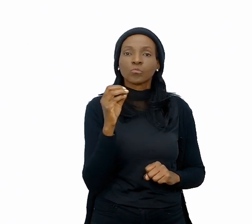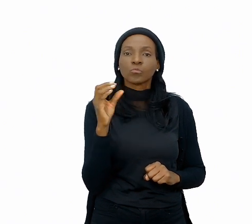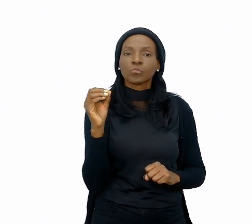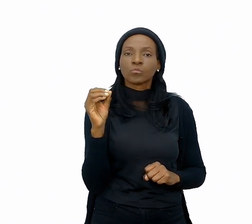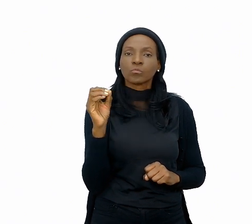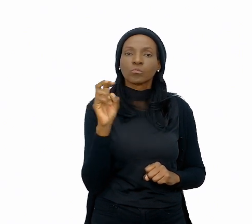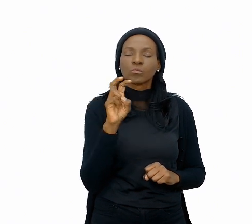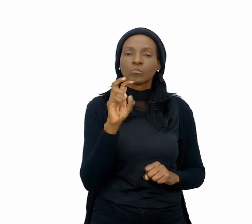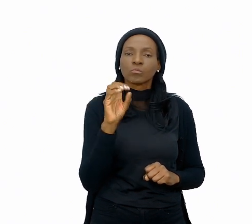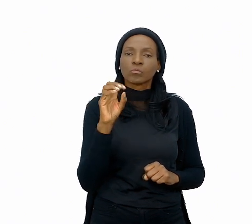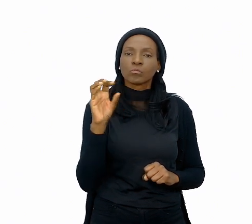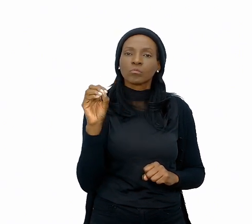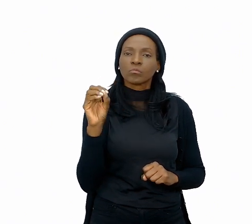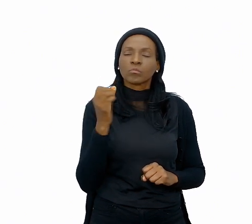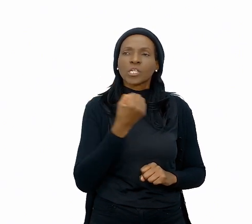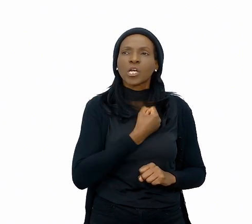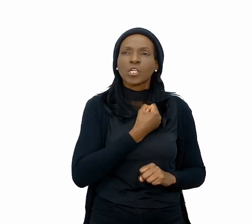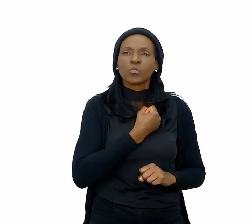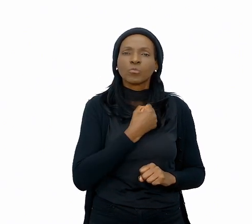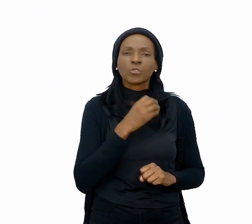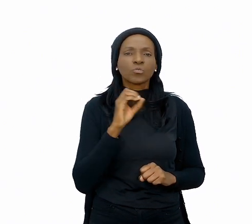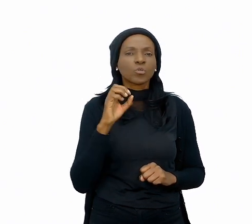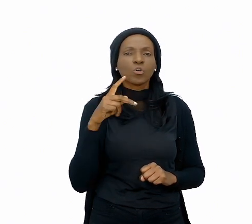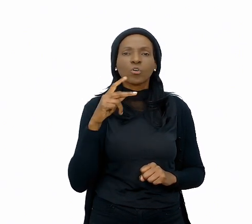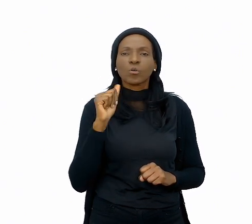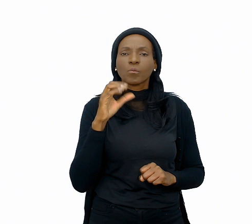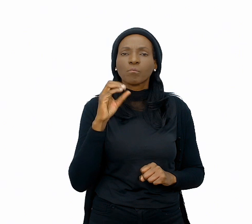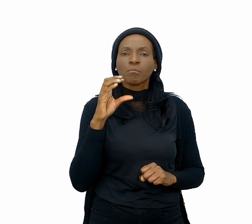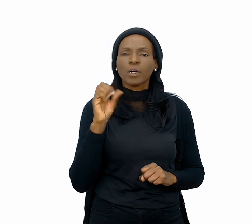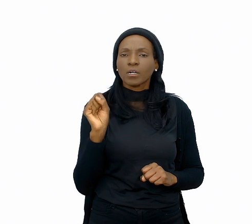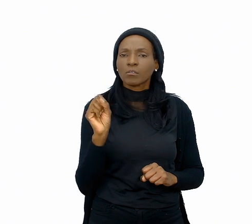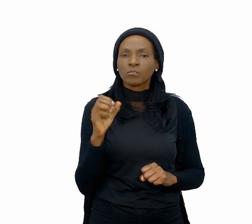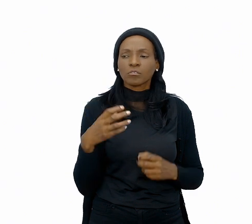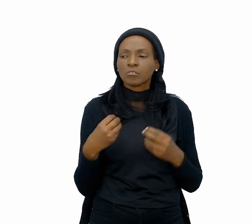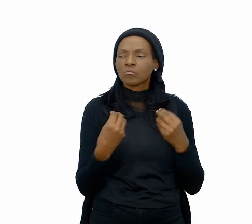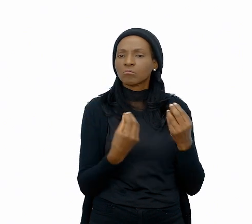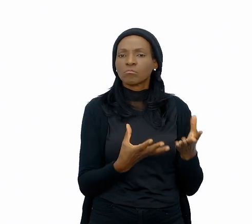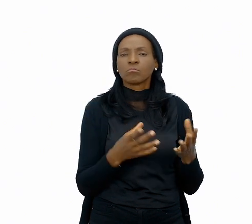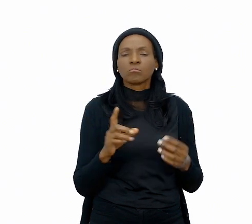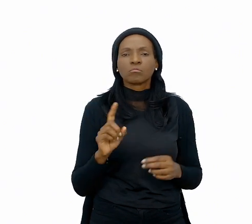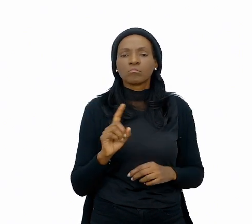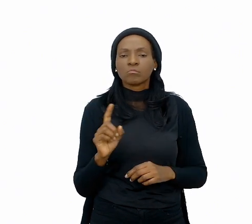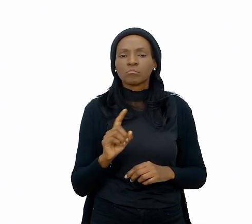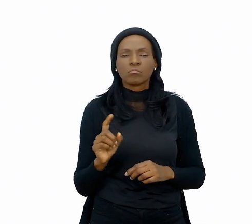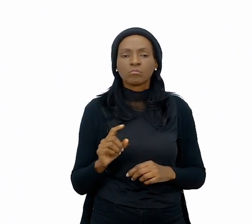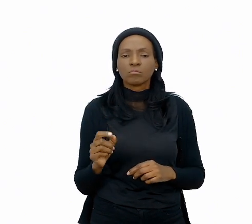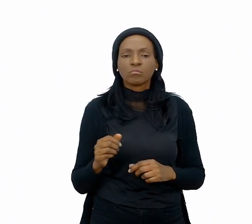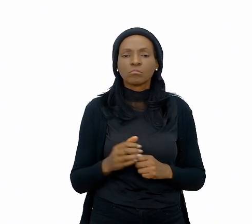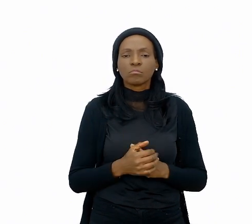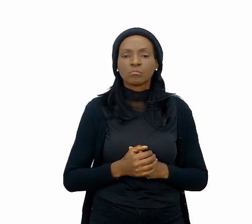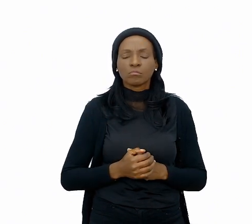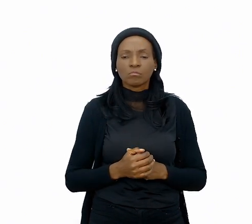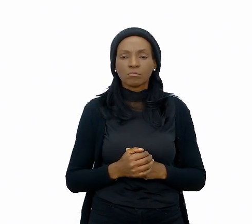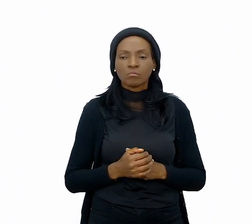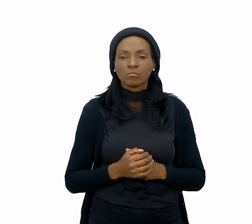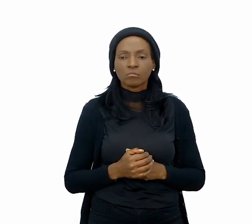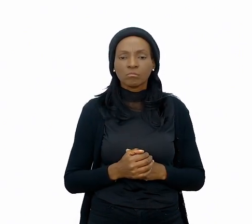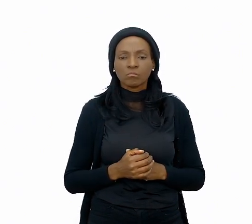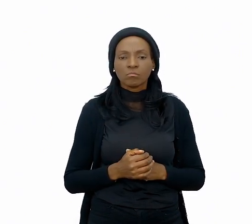200, o 500, eles são números opacos, então eles não dão pistas de quem são eles,